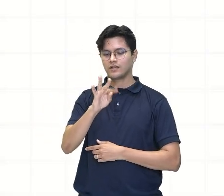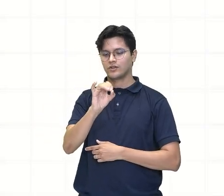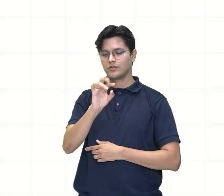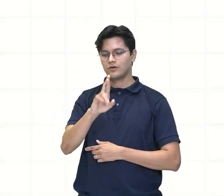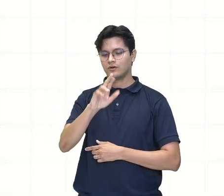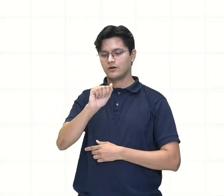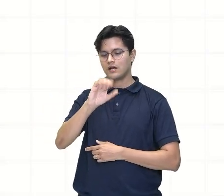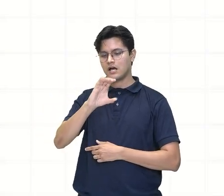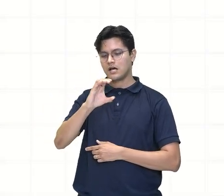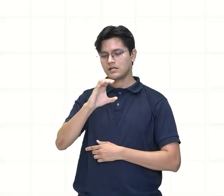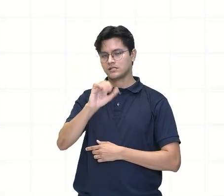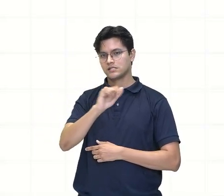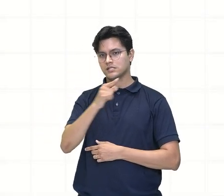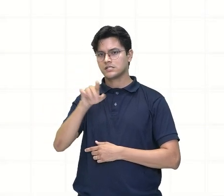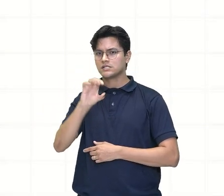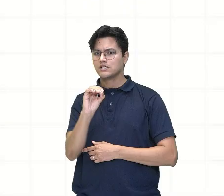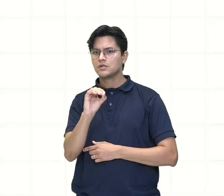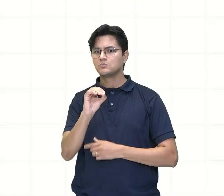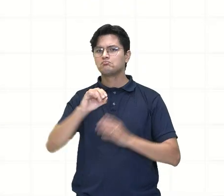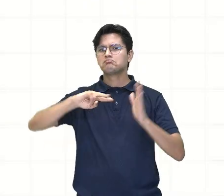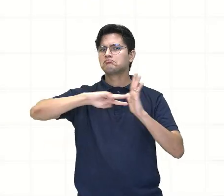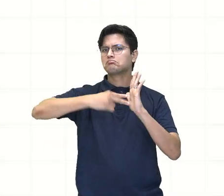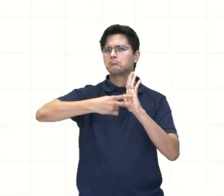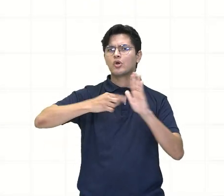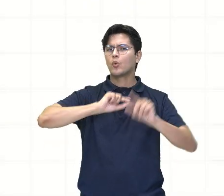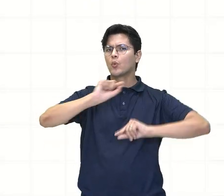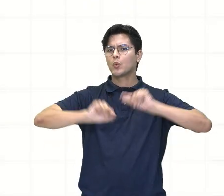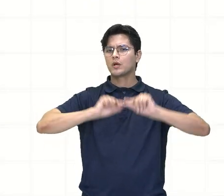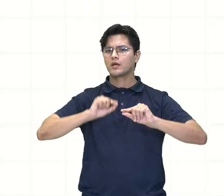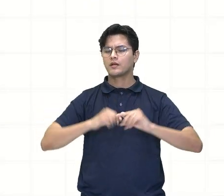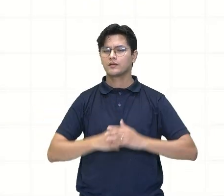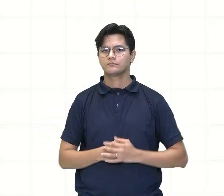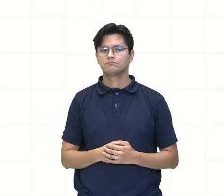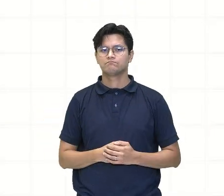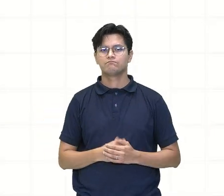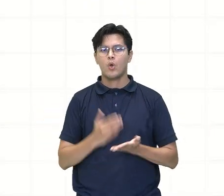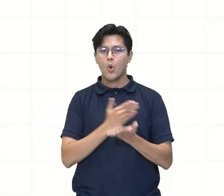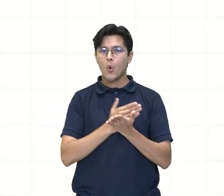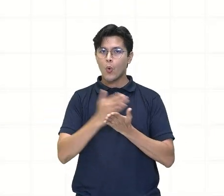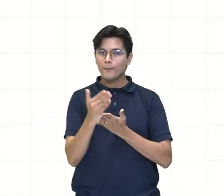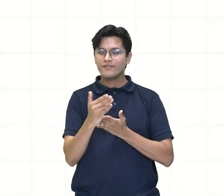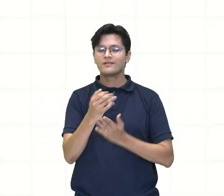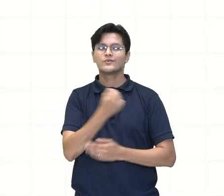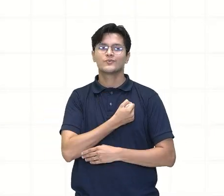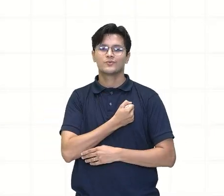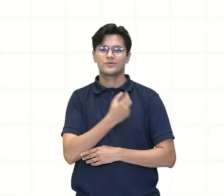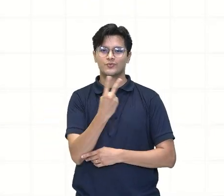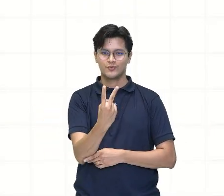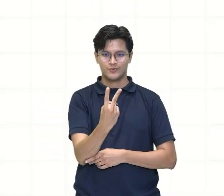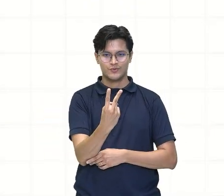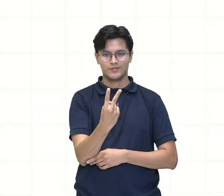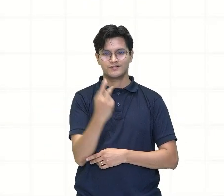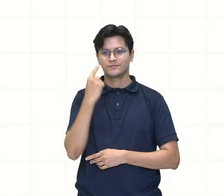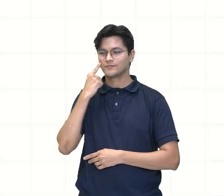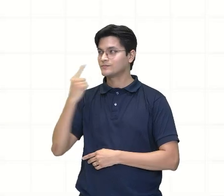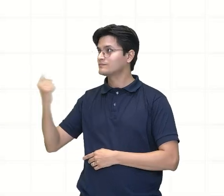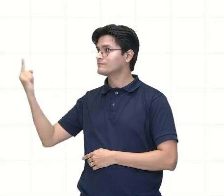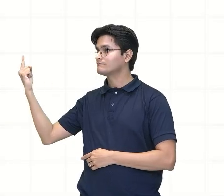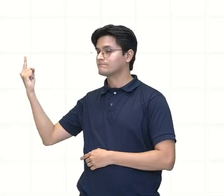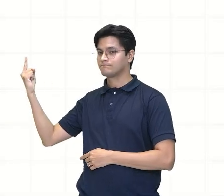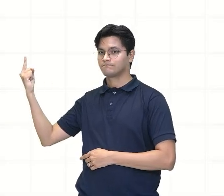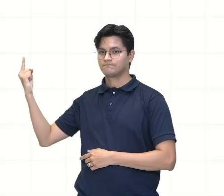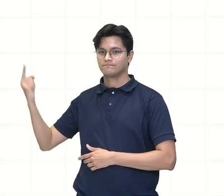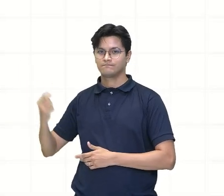Como assim, professor? O que é fatores primos? Vamos lá, vamos começando ali pelo 2. Vamos dividir aqui os nossos números